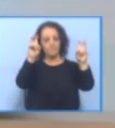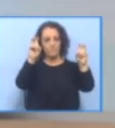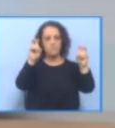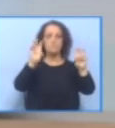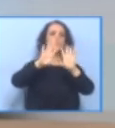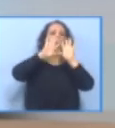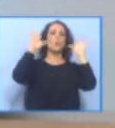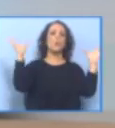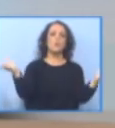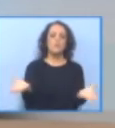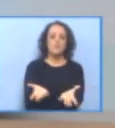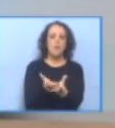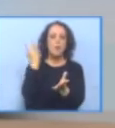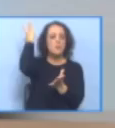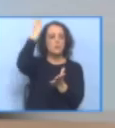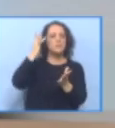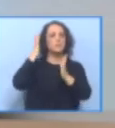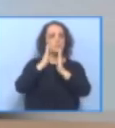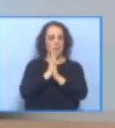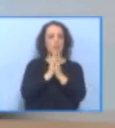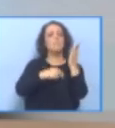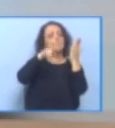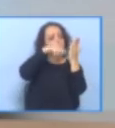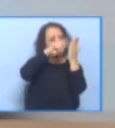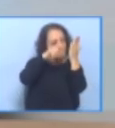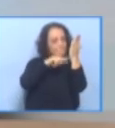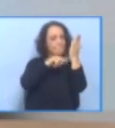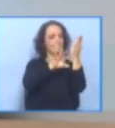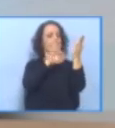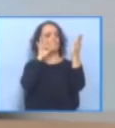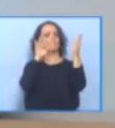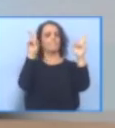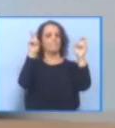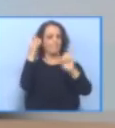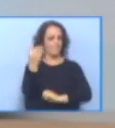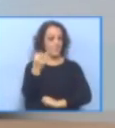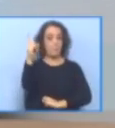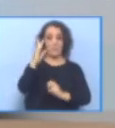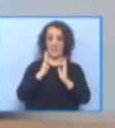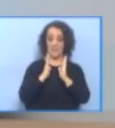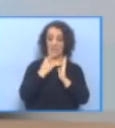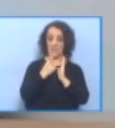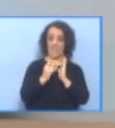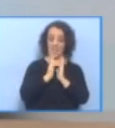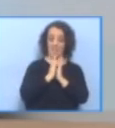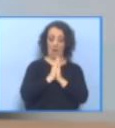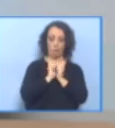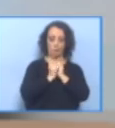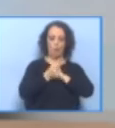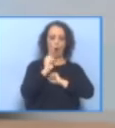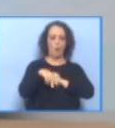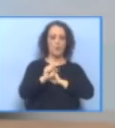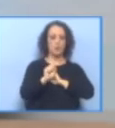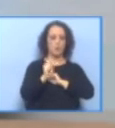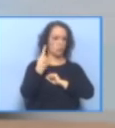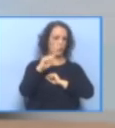universal à santidade. E há aqui um ponto em que o Papa Francisco recorda que a Igreja não tem que se transformar numa ONG, é